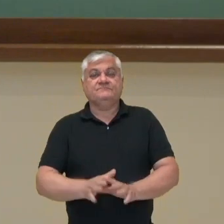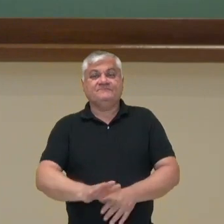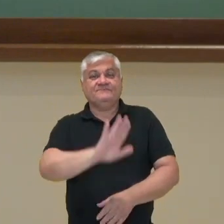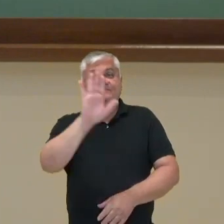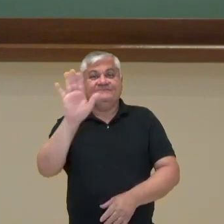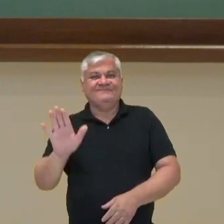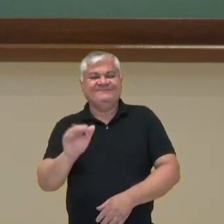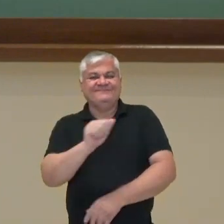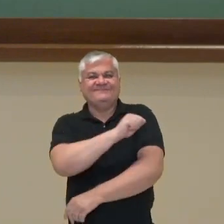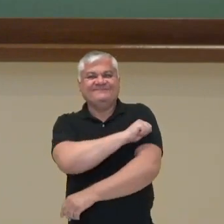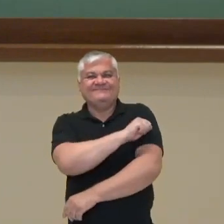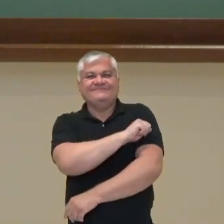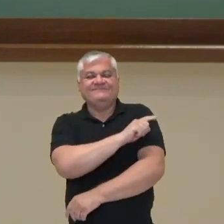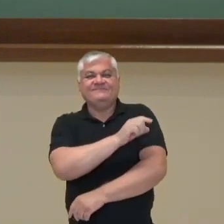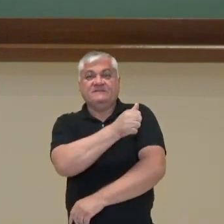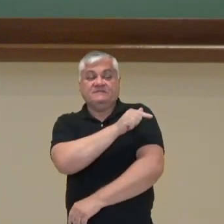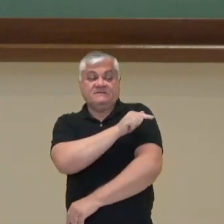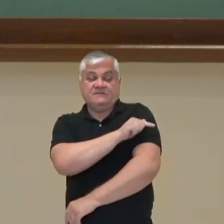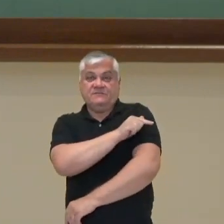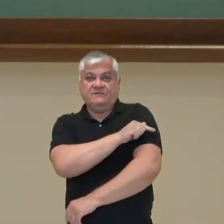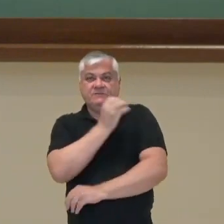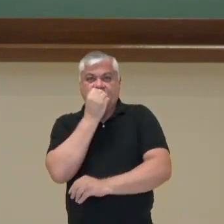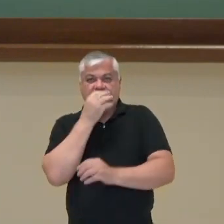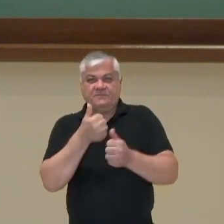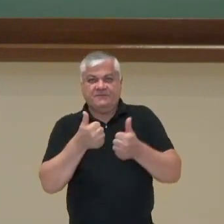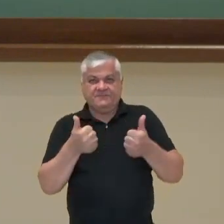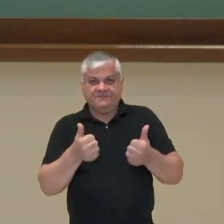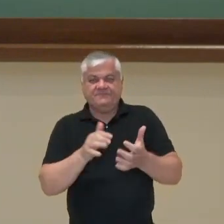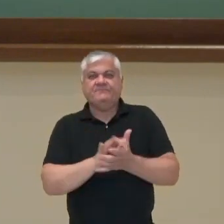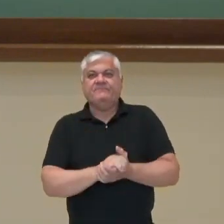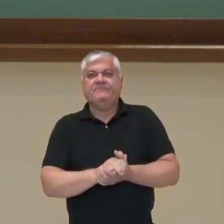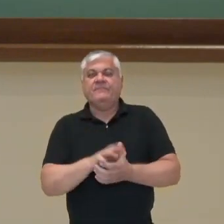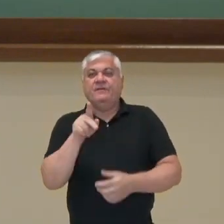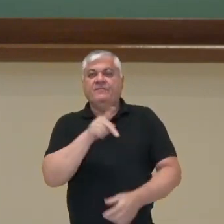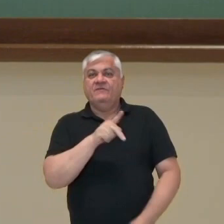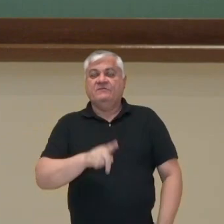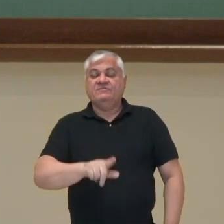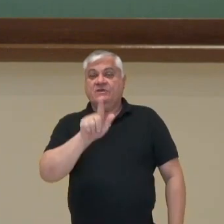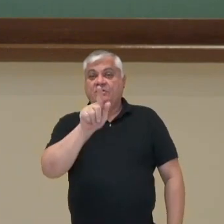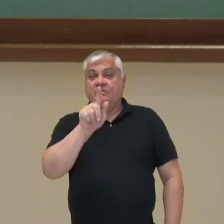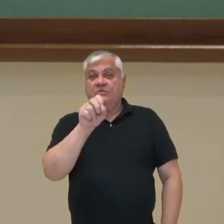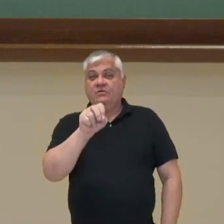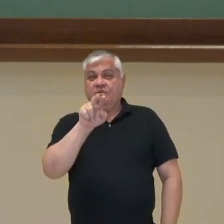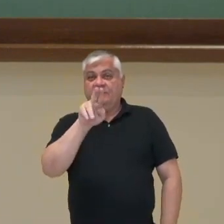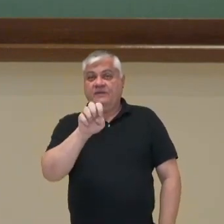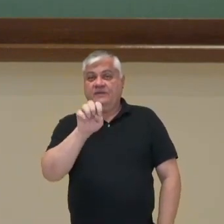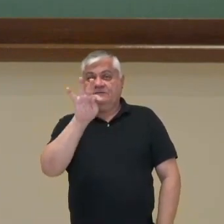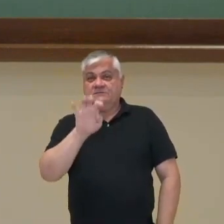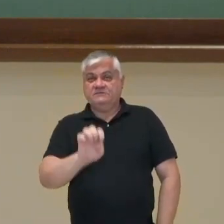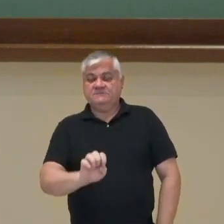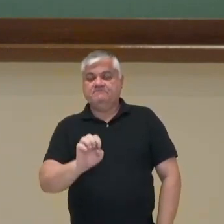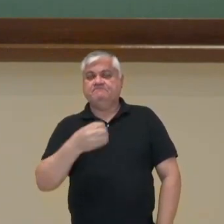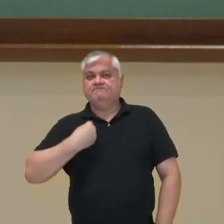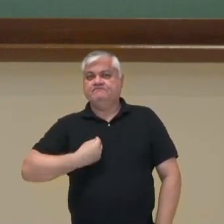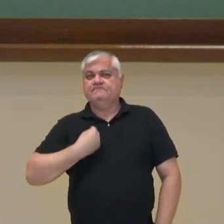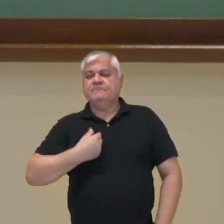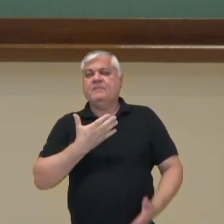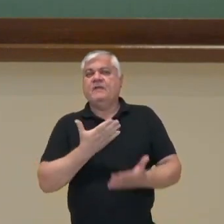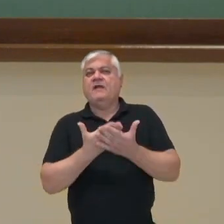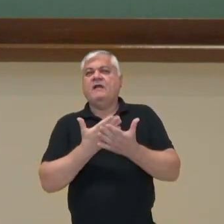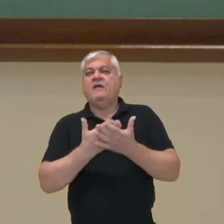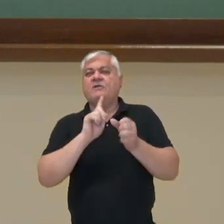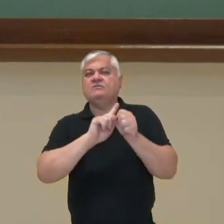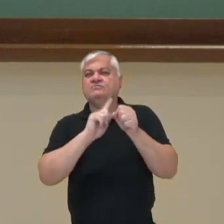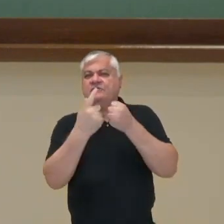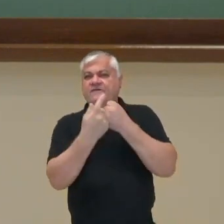Olá, meus queridos alunos do 7º ano, tudo bem com vocês? Eu sou a professora Gorete Wozniak, estamos aqui para uma aula de